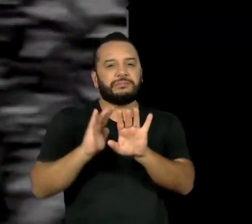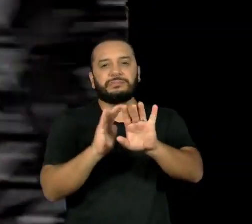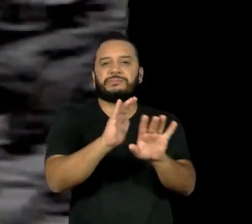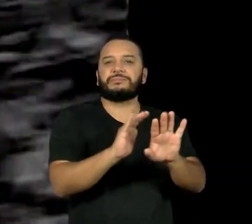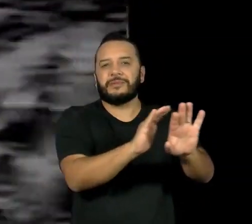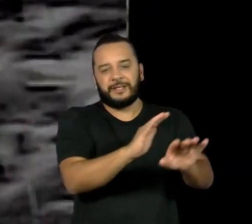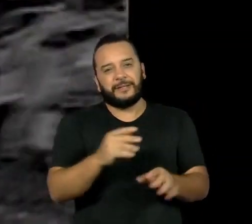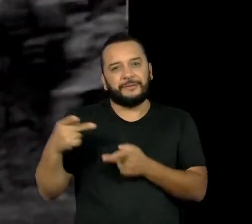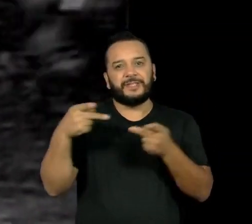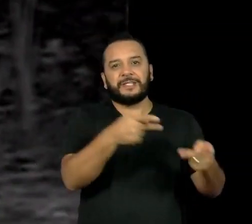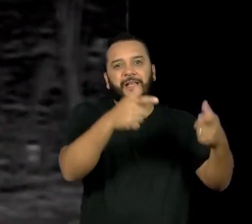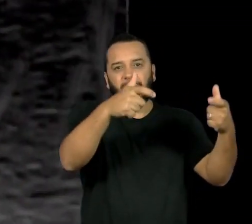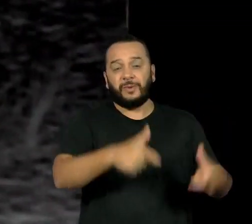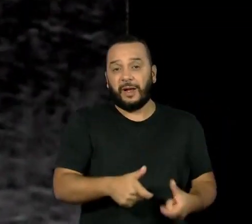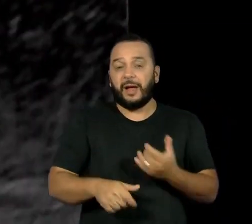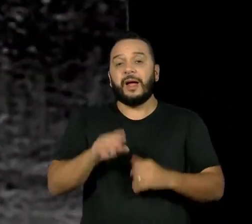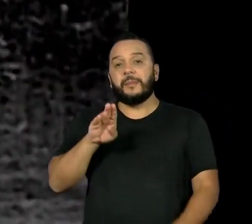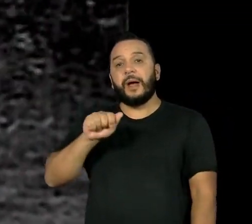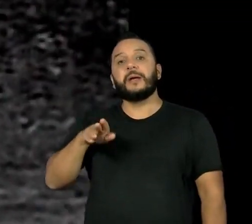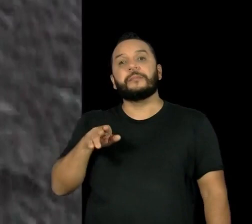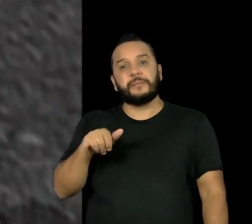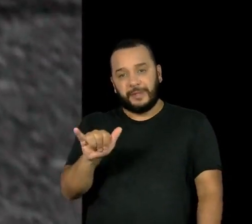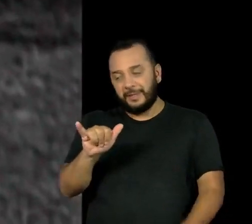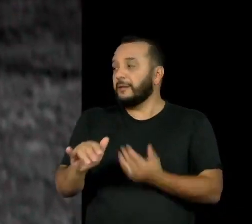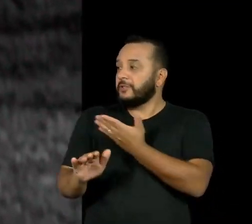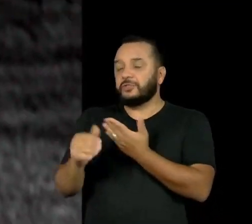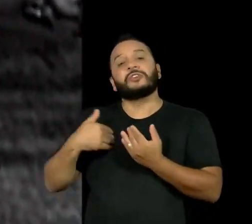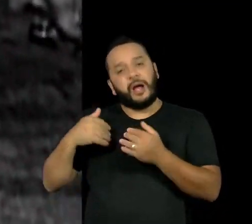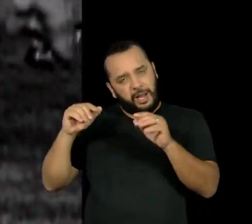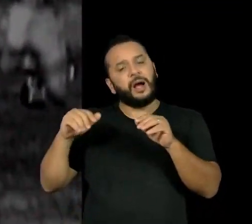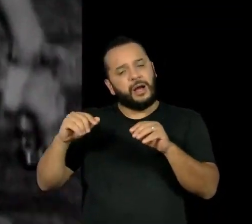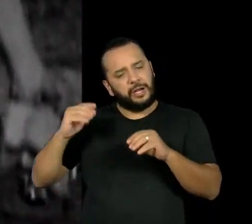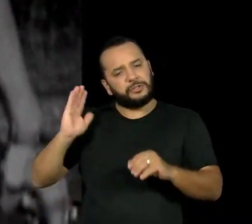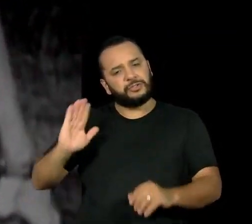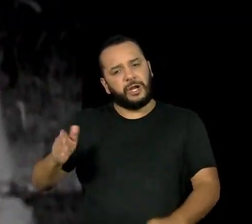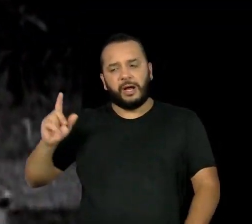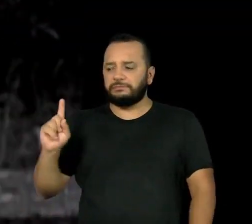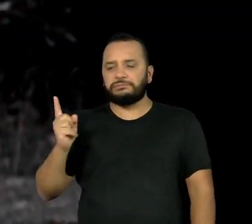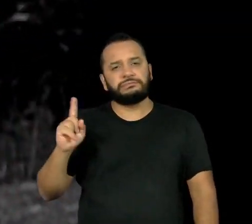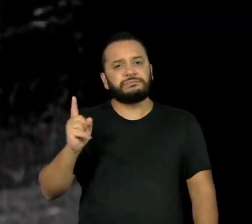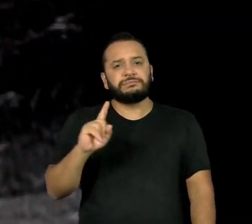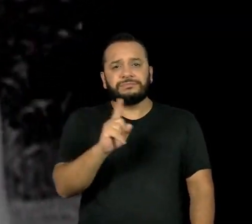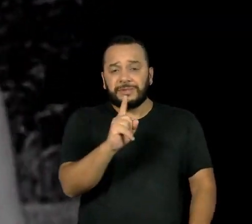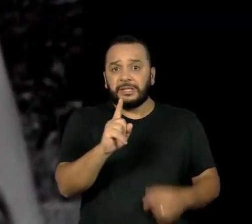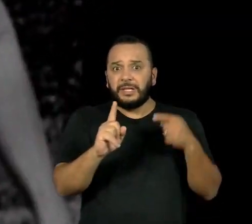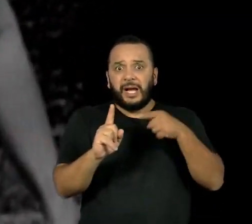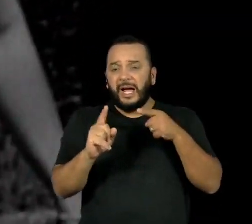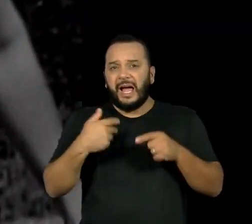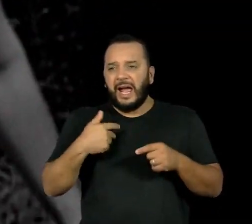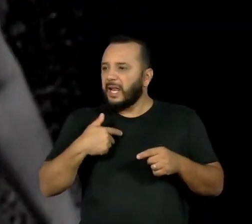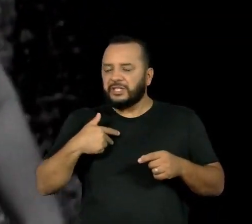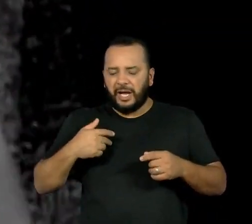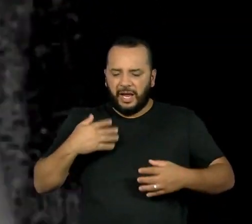Santiago e nele ficaram todas as coisas que a incomodavam, inclusive o sobrenome.